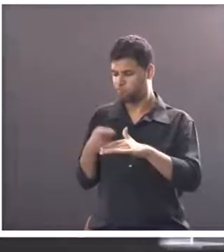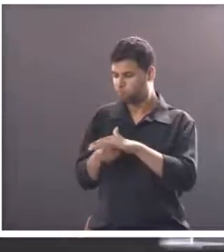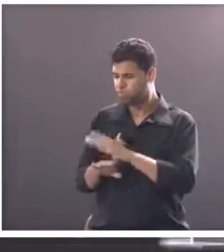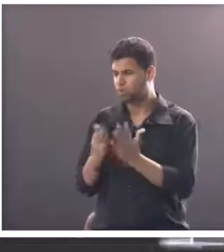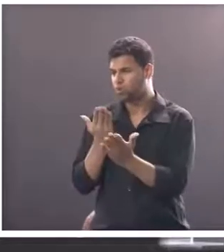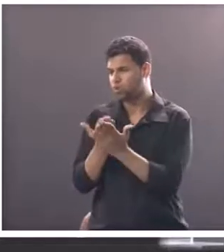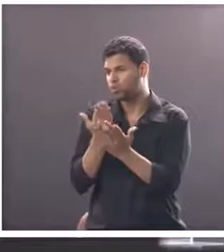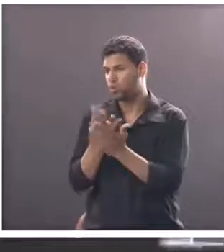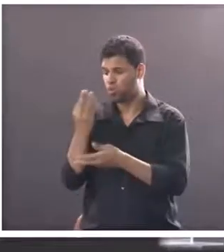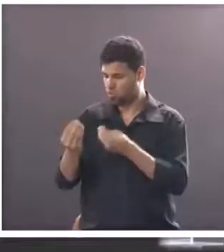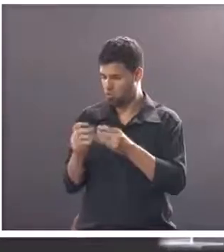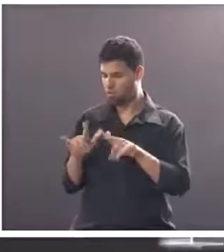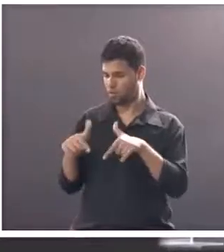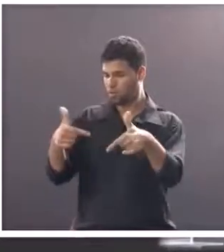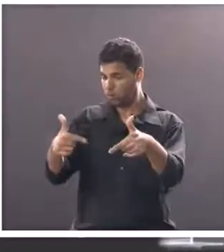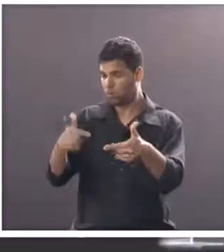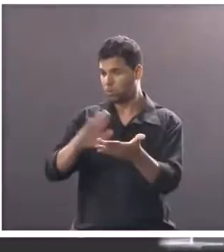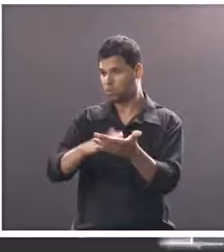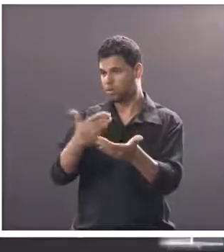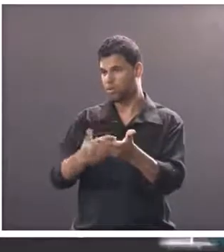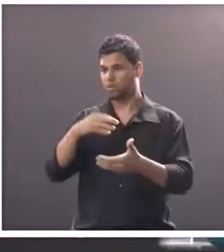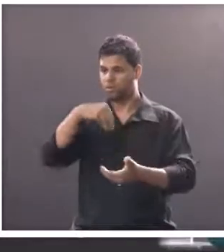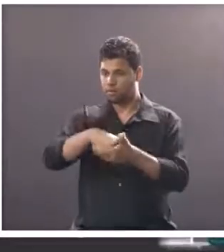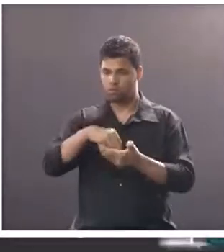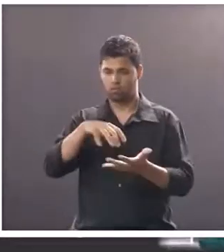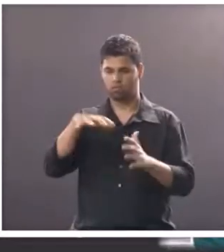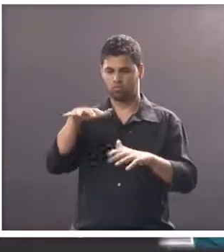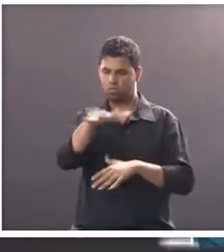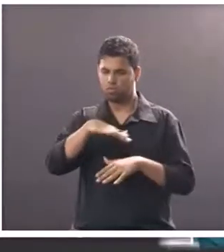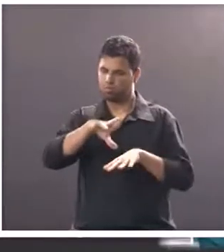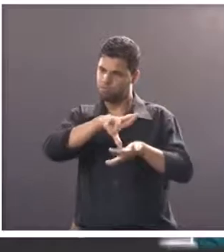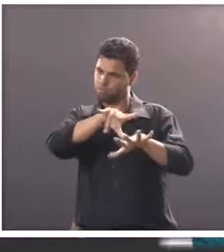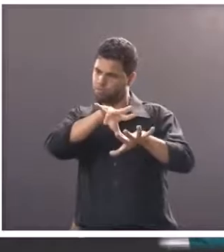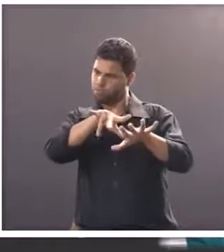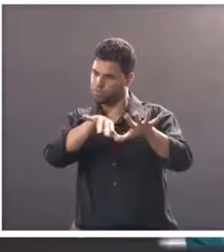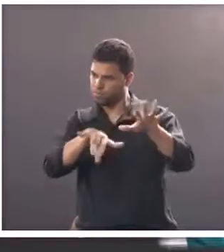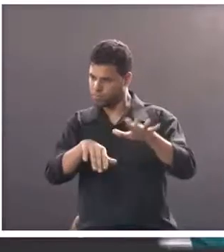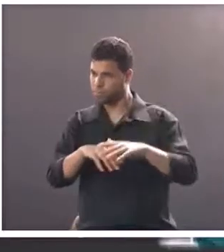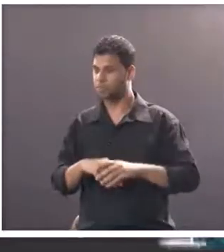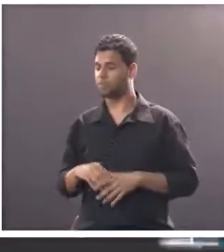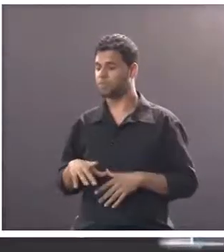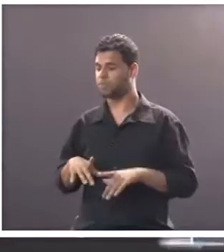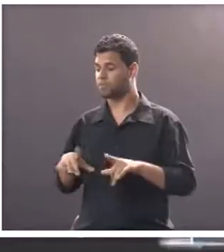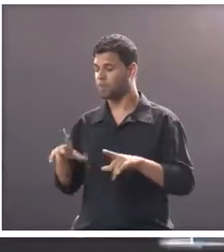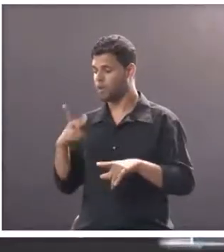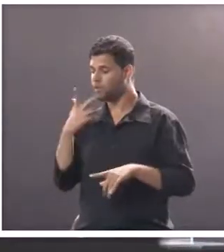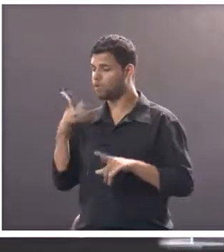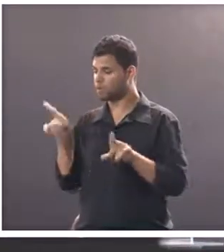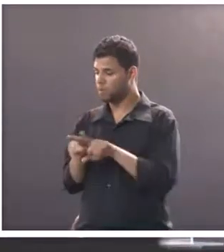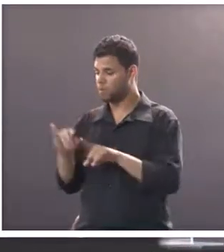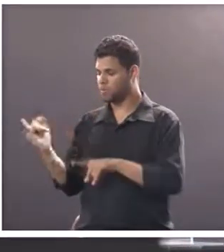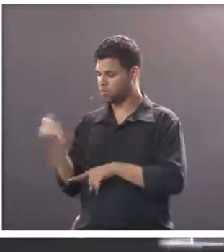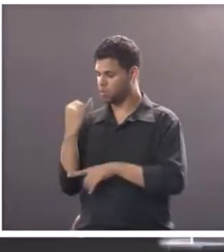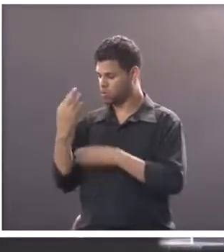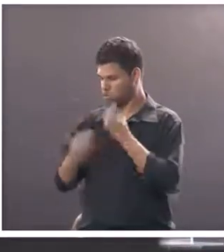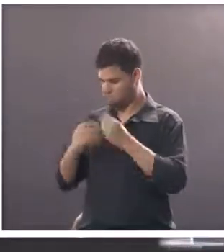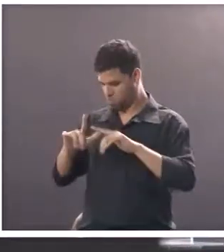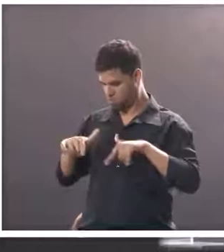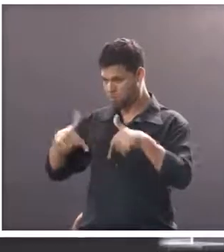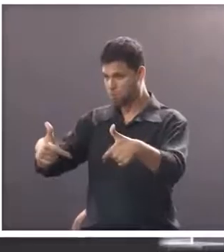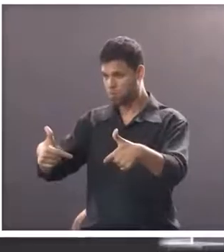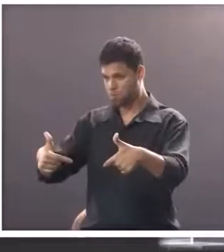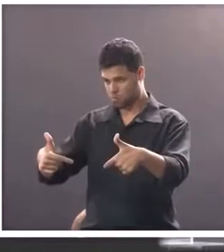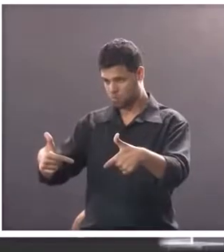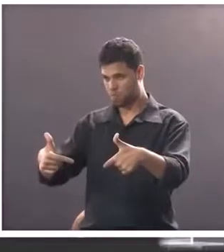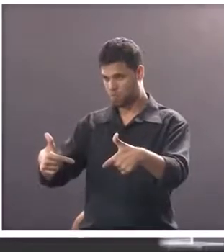dessas outras coisas. A pessoa quer dar dica. E eu não podia deixar de falar de como trabalhamos, né? O nosso